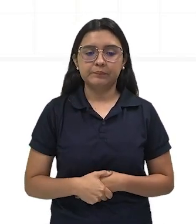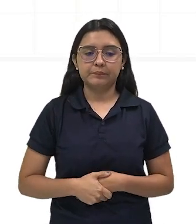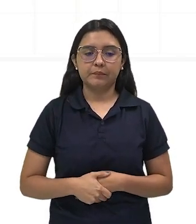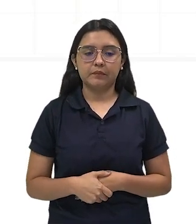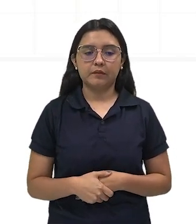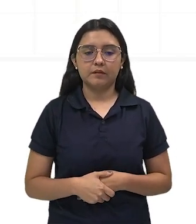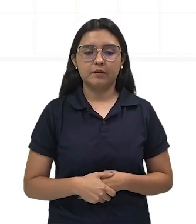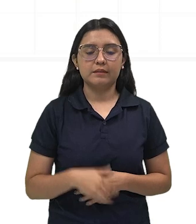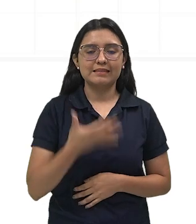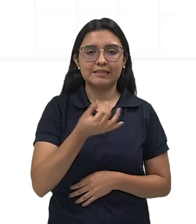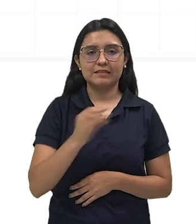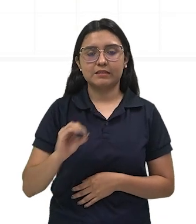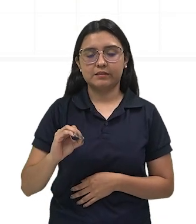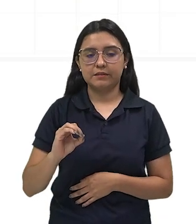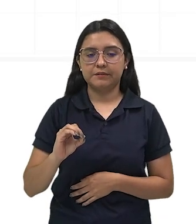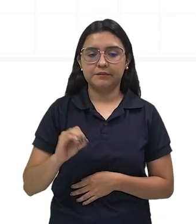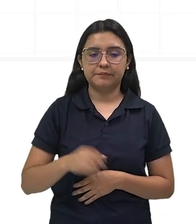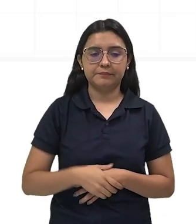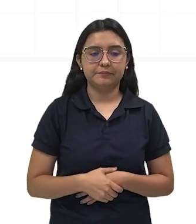60, né?